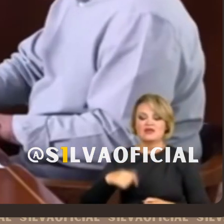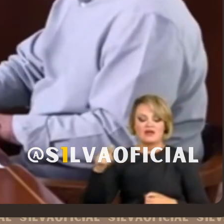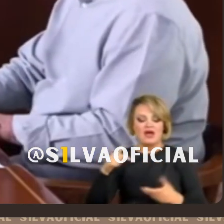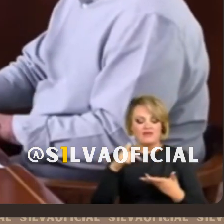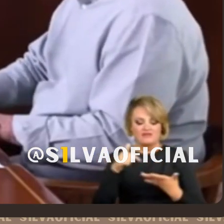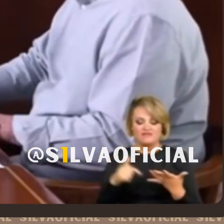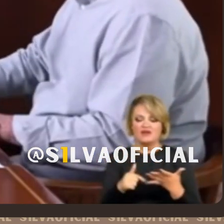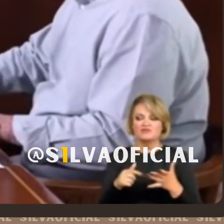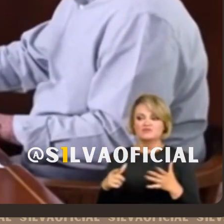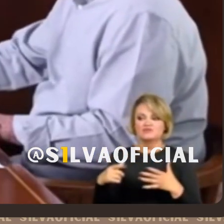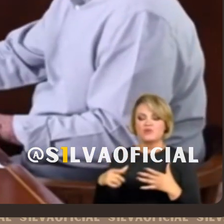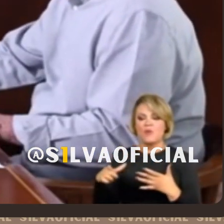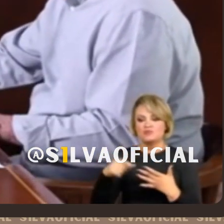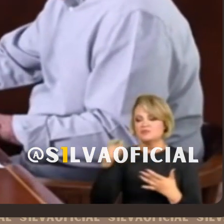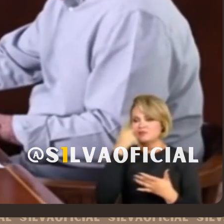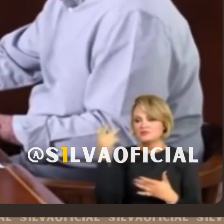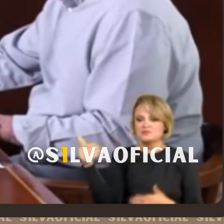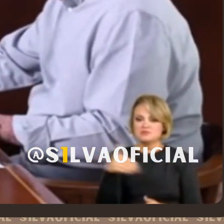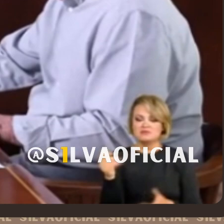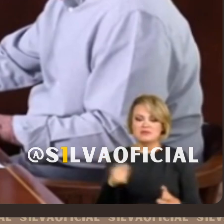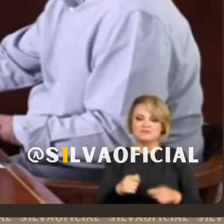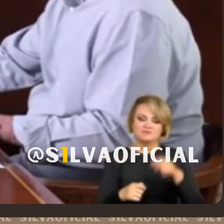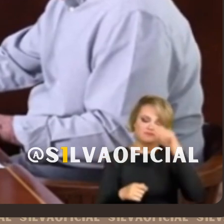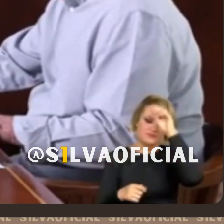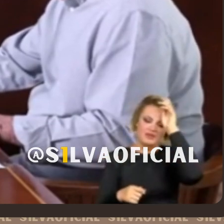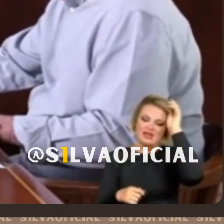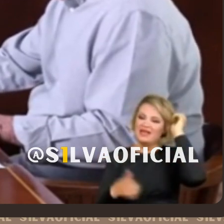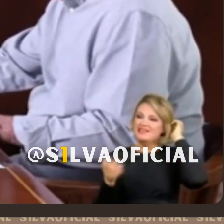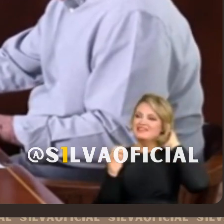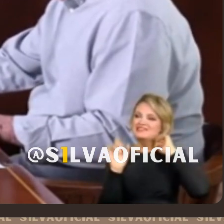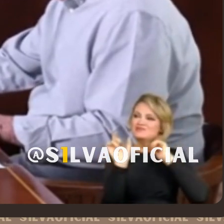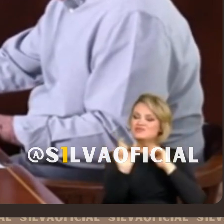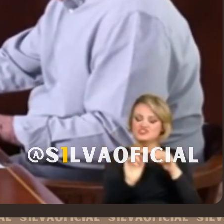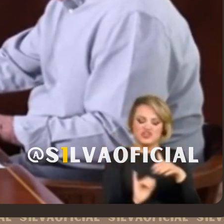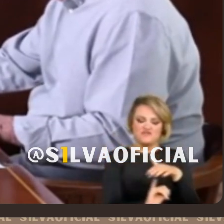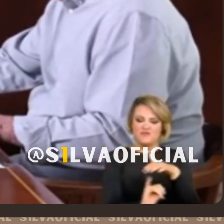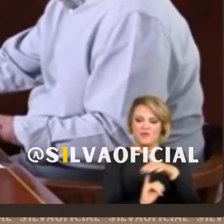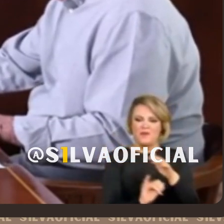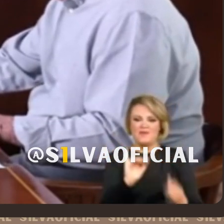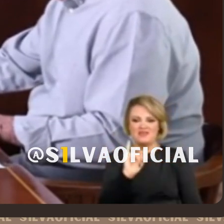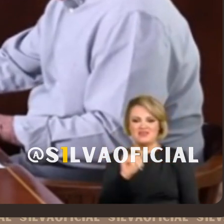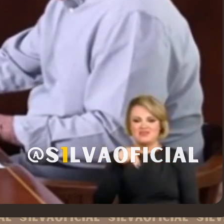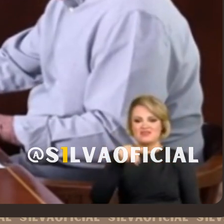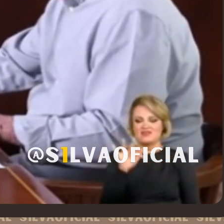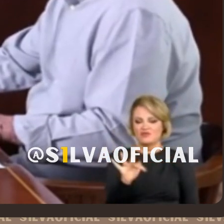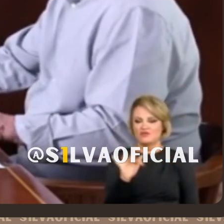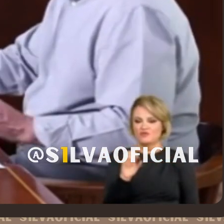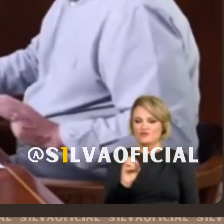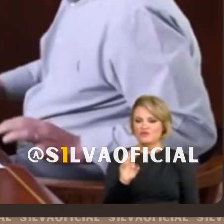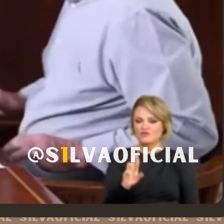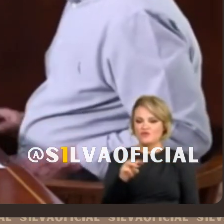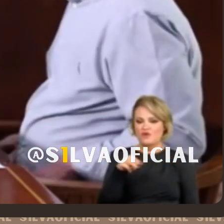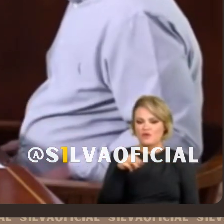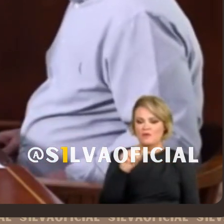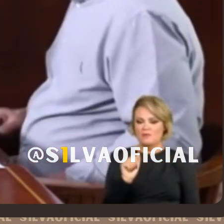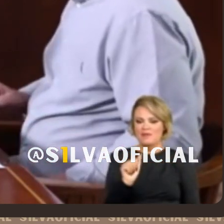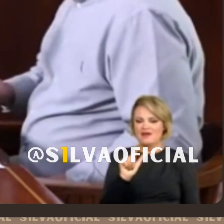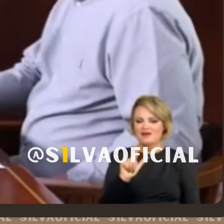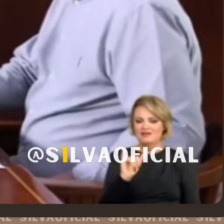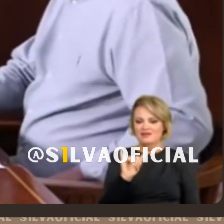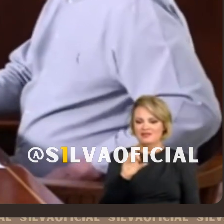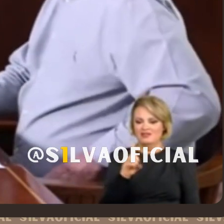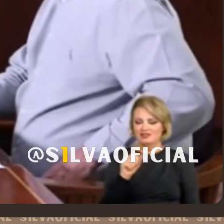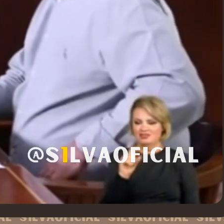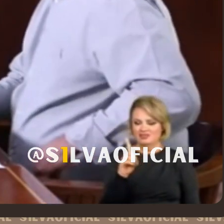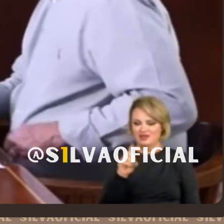palavra informalidade, ela pegou um lado negativo, mas por outro lado ela tem um lado muito positivo, que é esse lado que o senhor estava falando, né? Dessa pessoa que quer